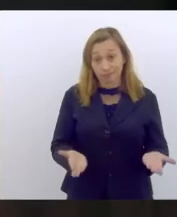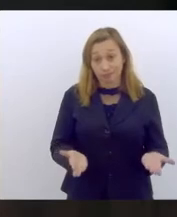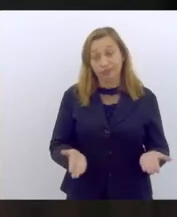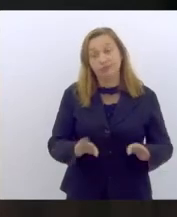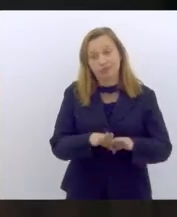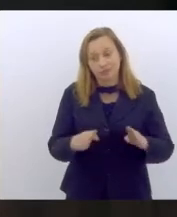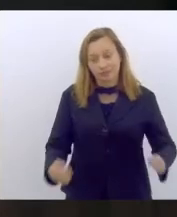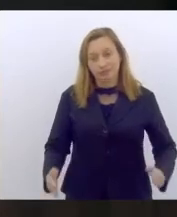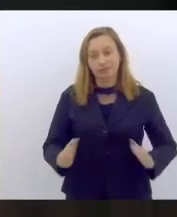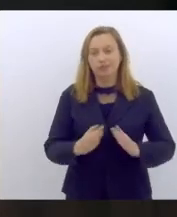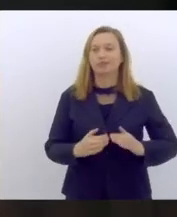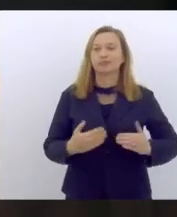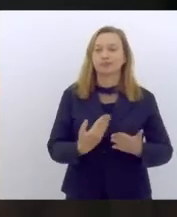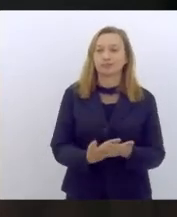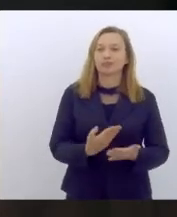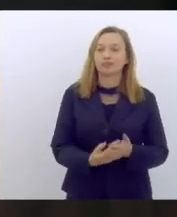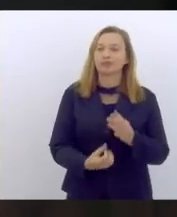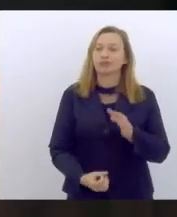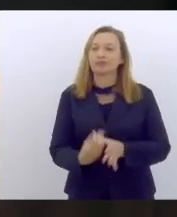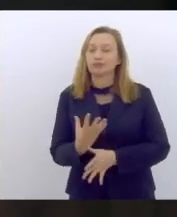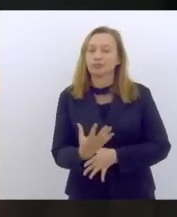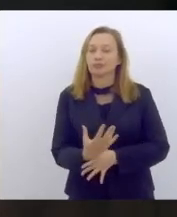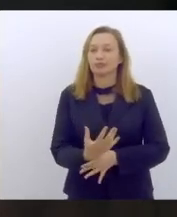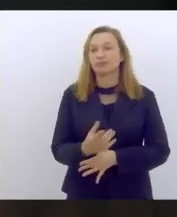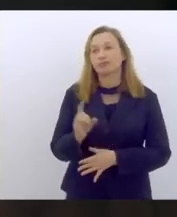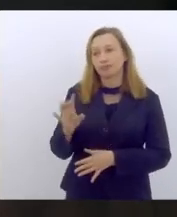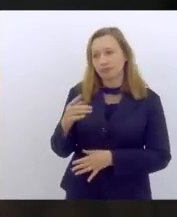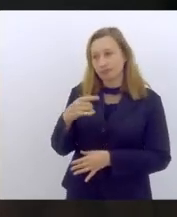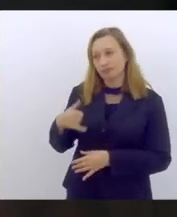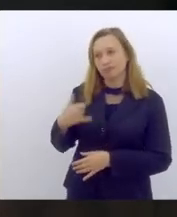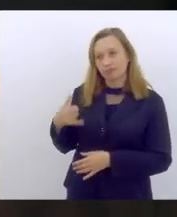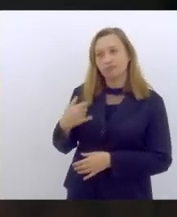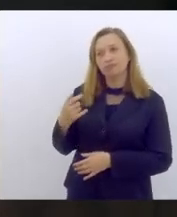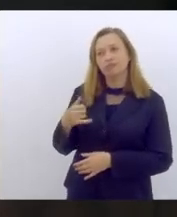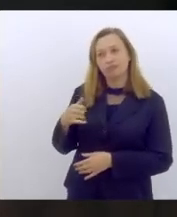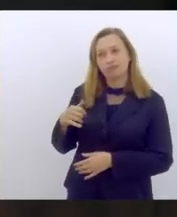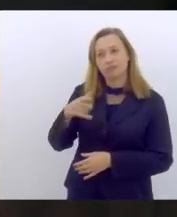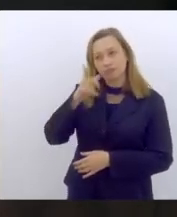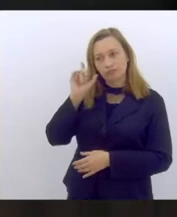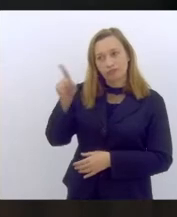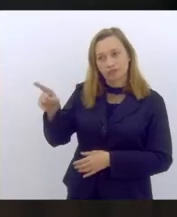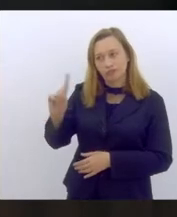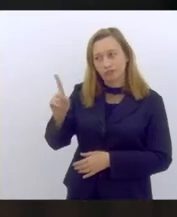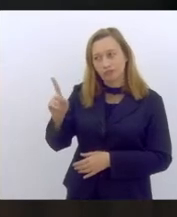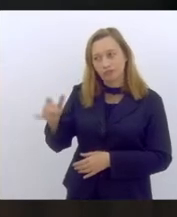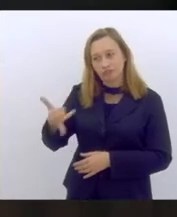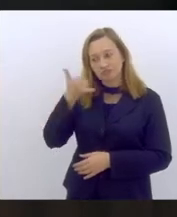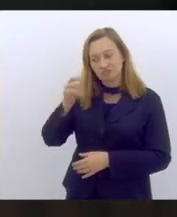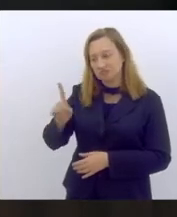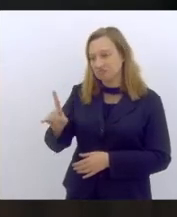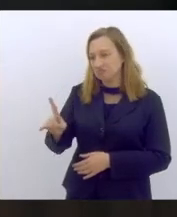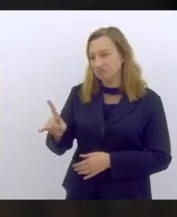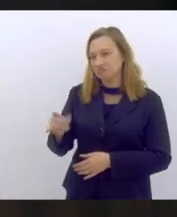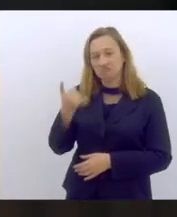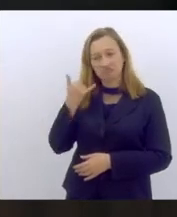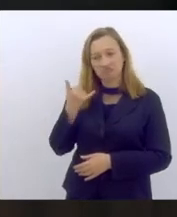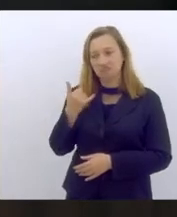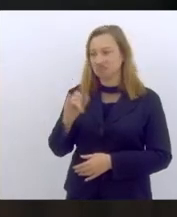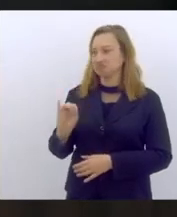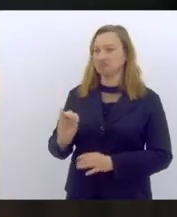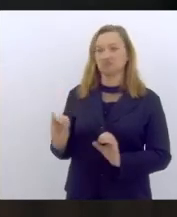a sobremesa e requerimento é que a criação só porque vossa excelência fez aniversário no dia de ontem e não me atendeu e não me